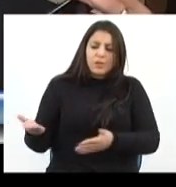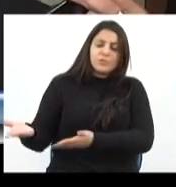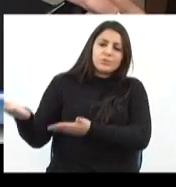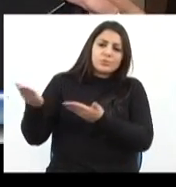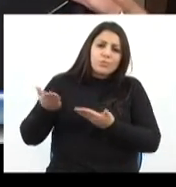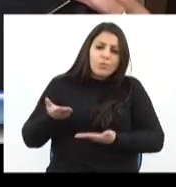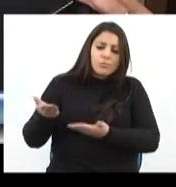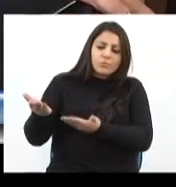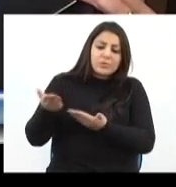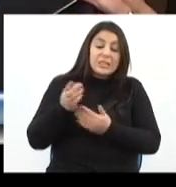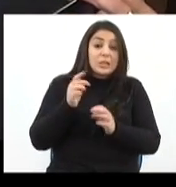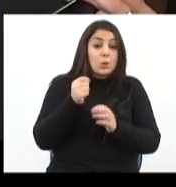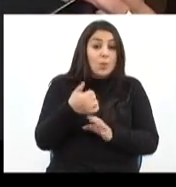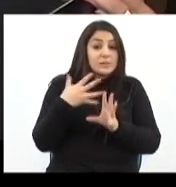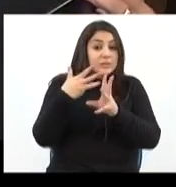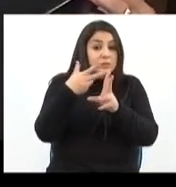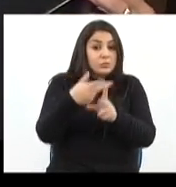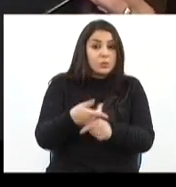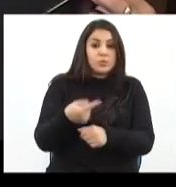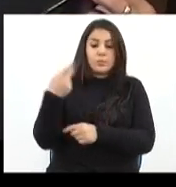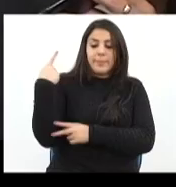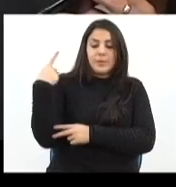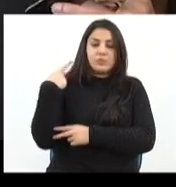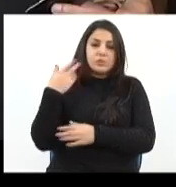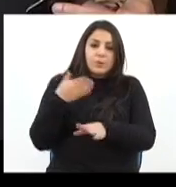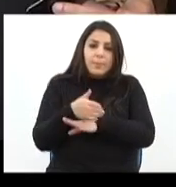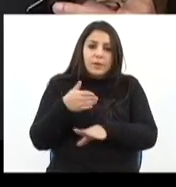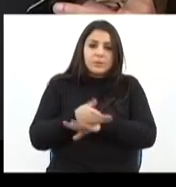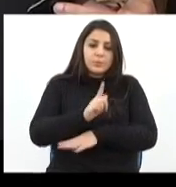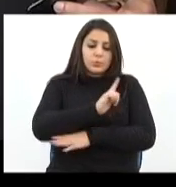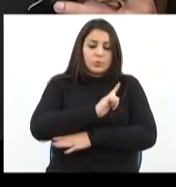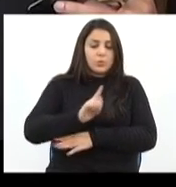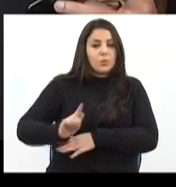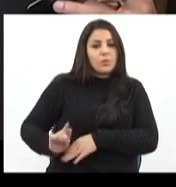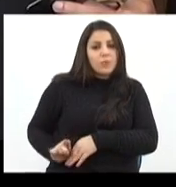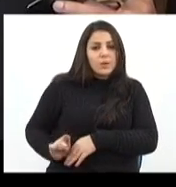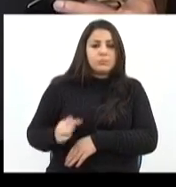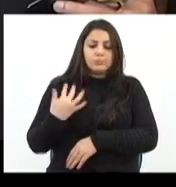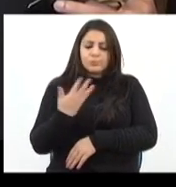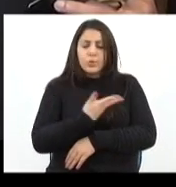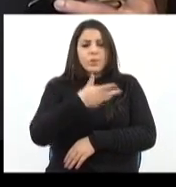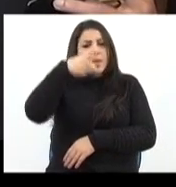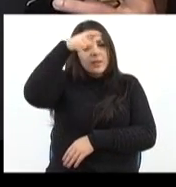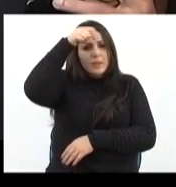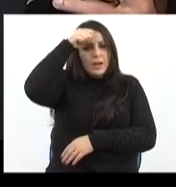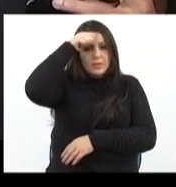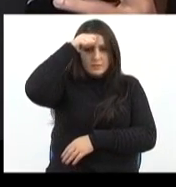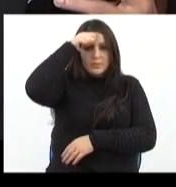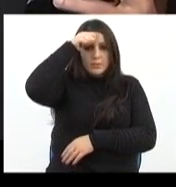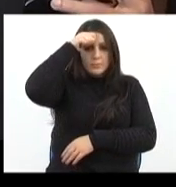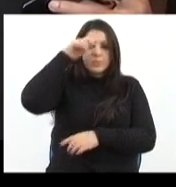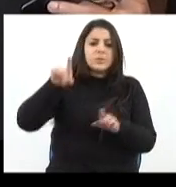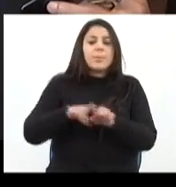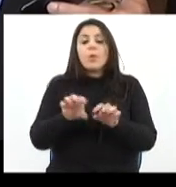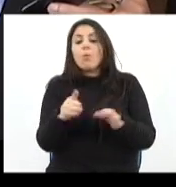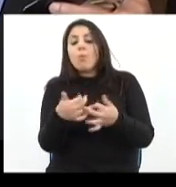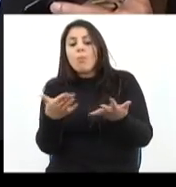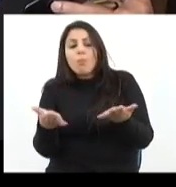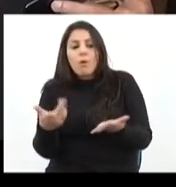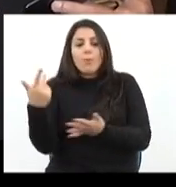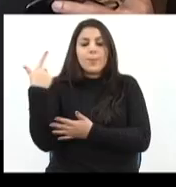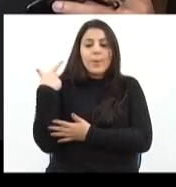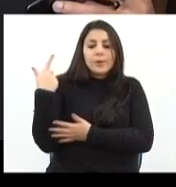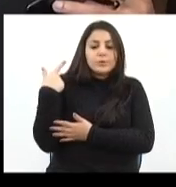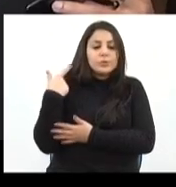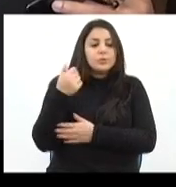os partidos que fazem parte do governo. Eu, na verdade, estou analisando, né, para que partido a gente pode ir. Podemos ficar